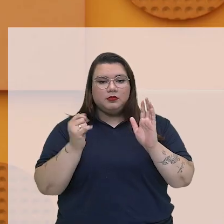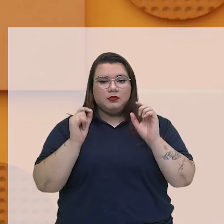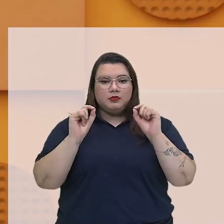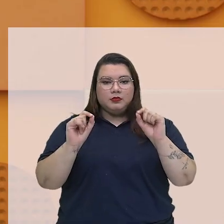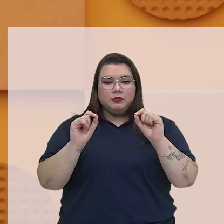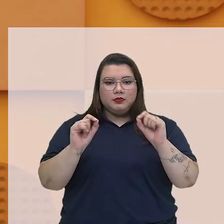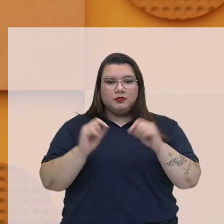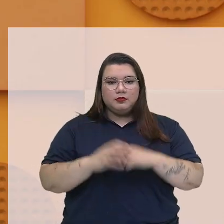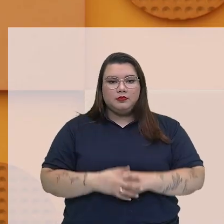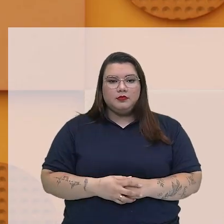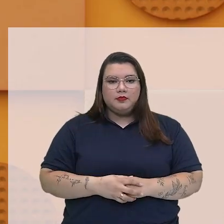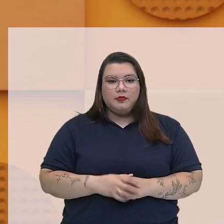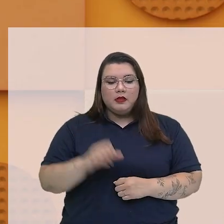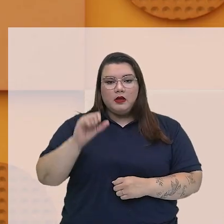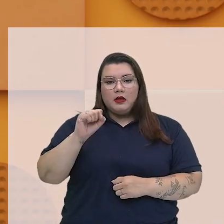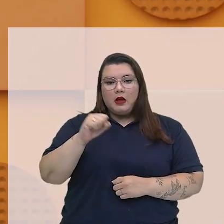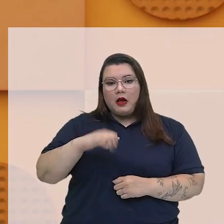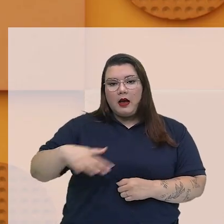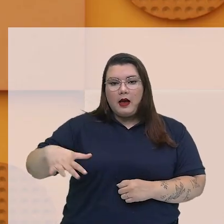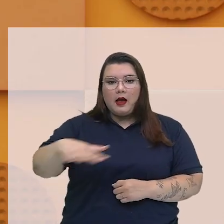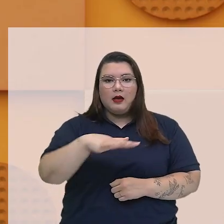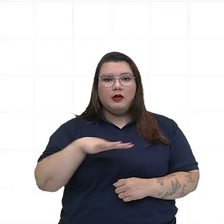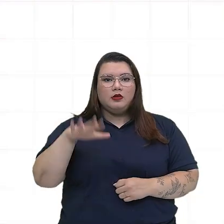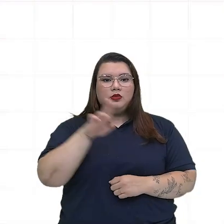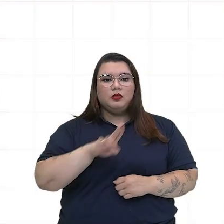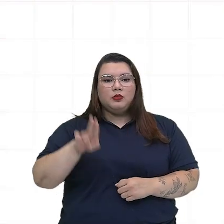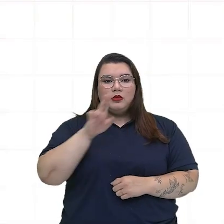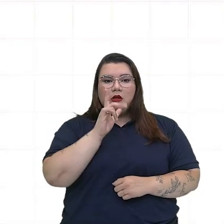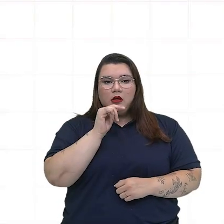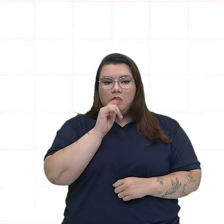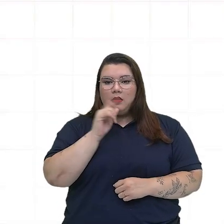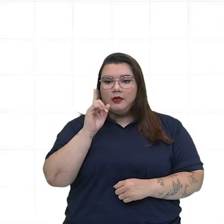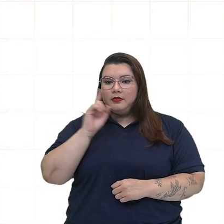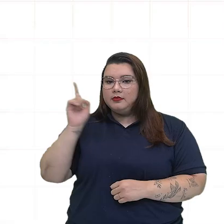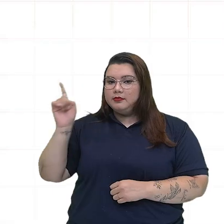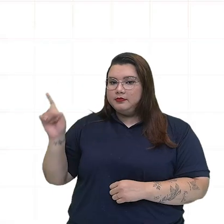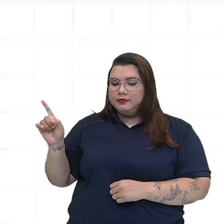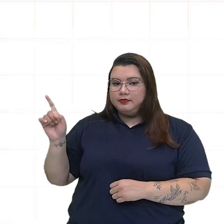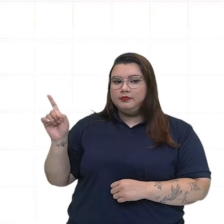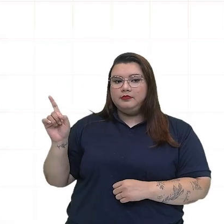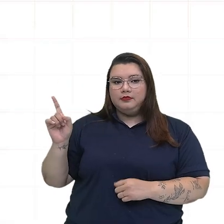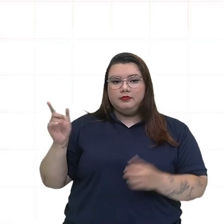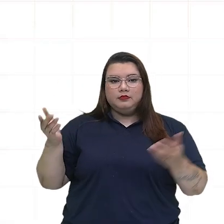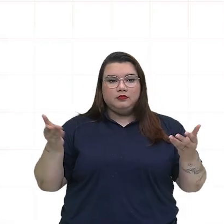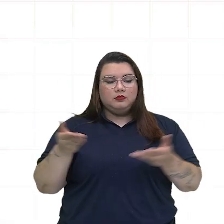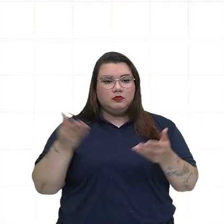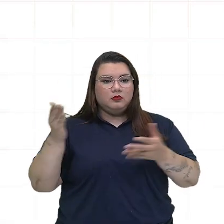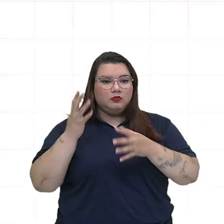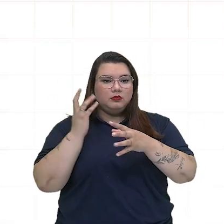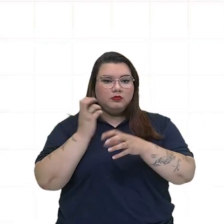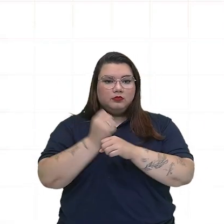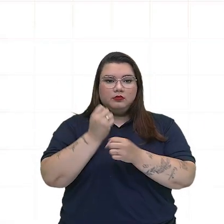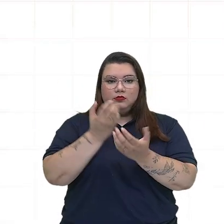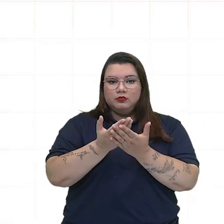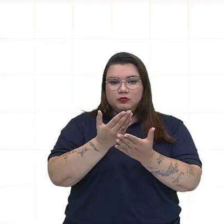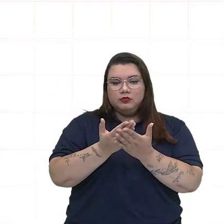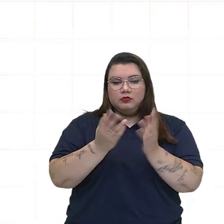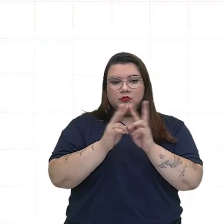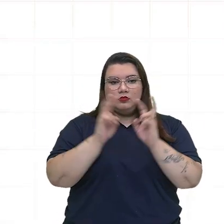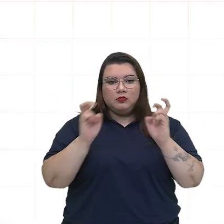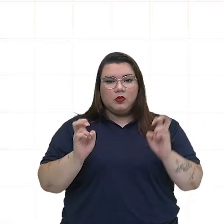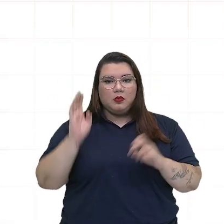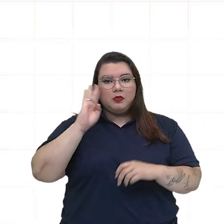os setores que utilizam a água. Então, olha só, gente, vamos relembrar aí que nós estudamos sobre